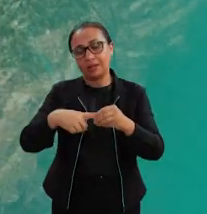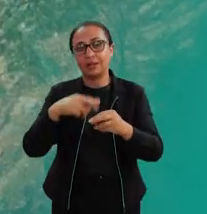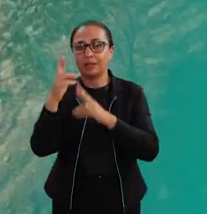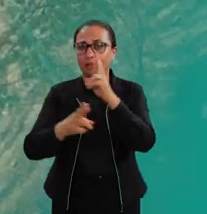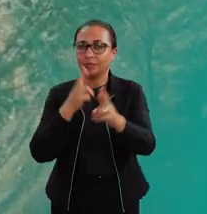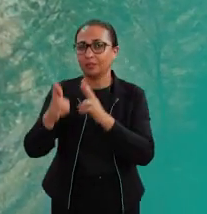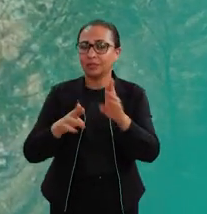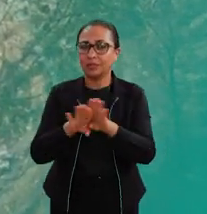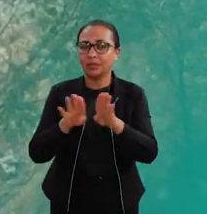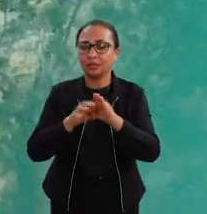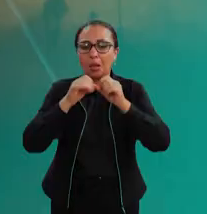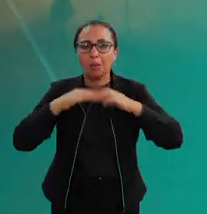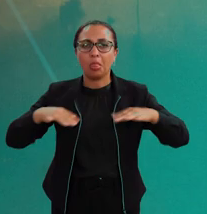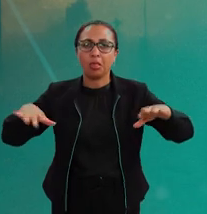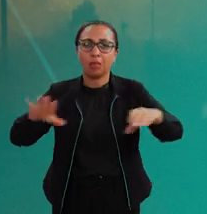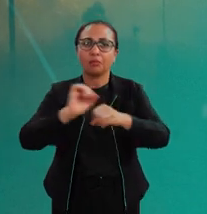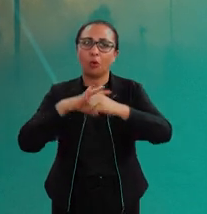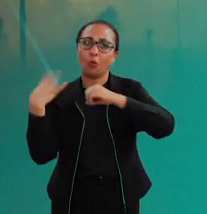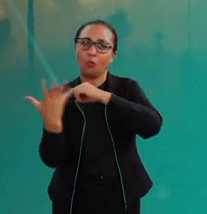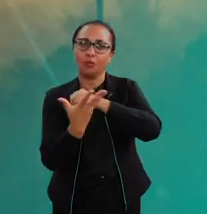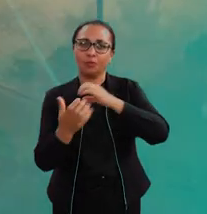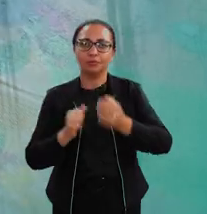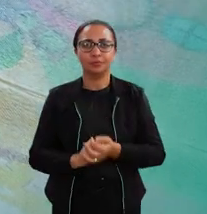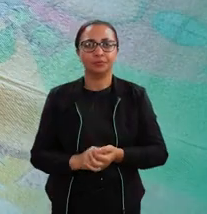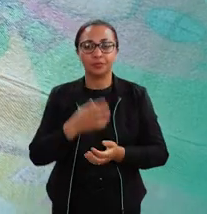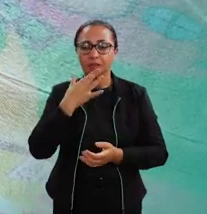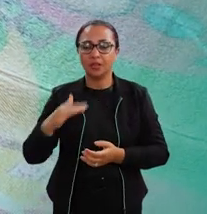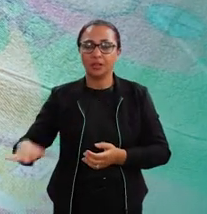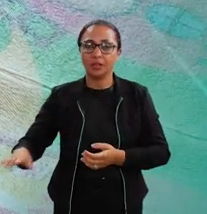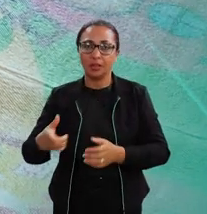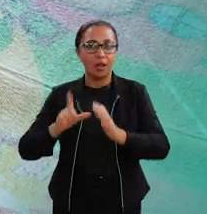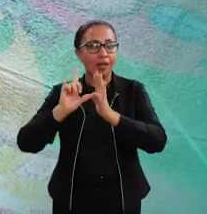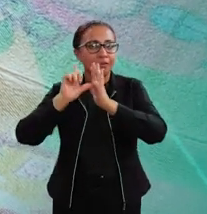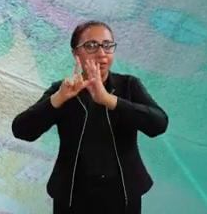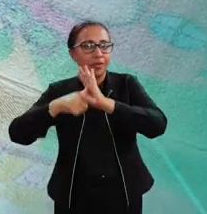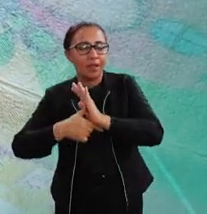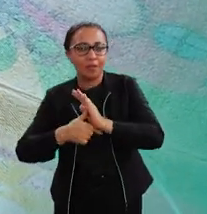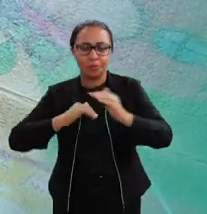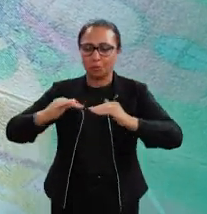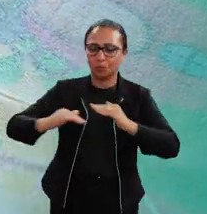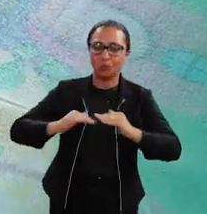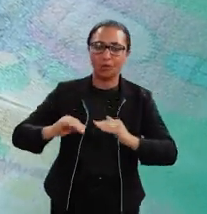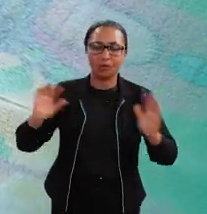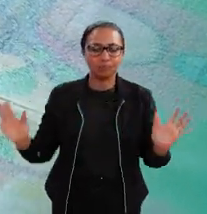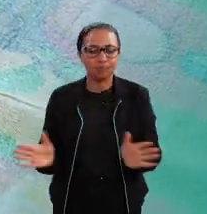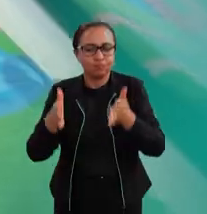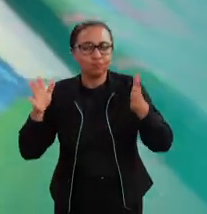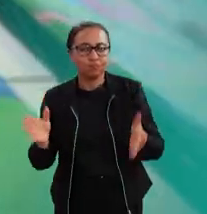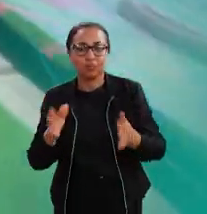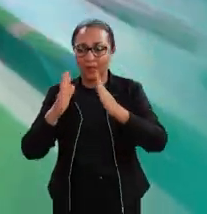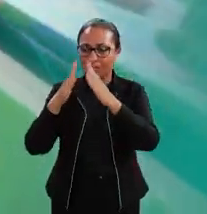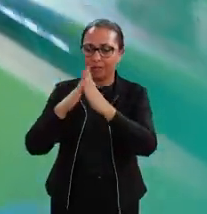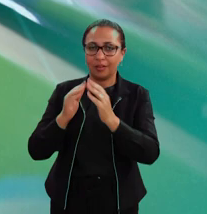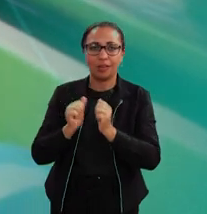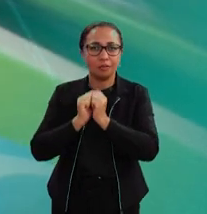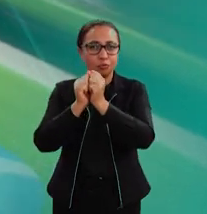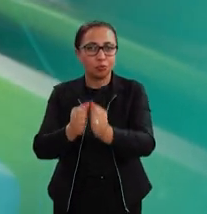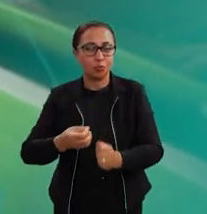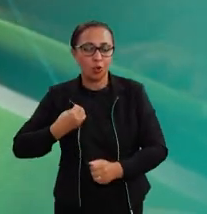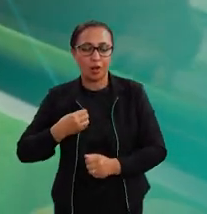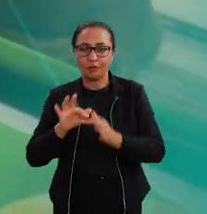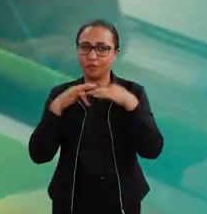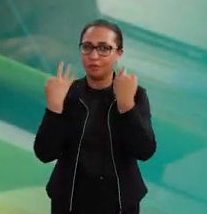estão relacionados à proliferação do coronavírus. Crianças com atraso motor, quando estimuladas dentro de casa, na presença